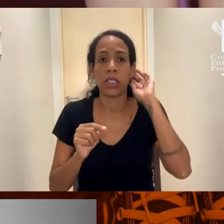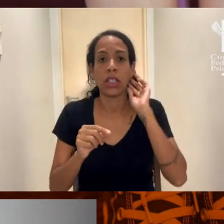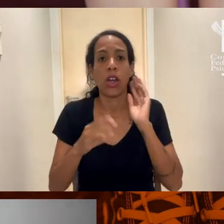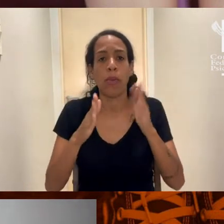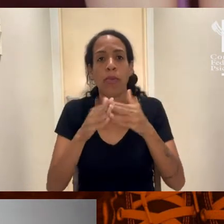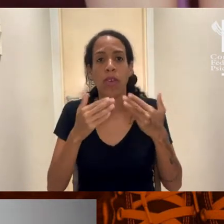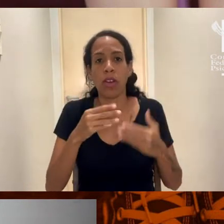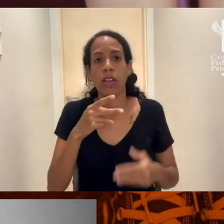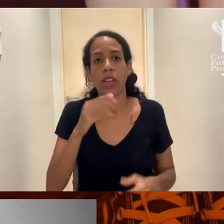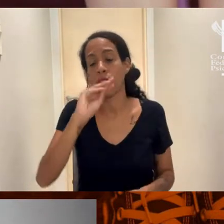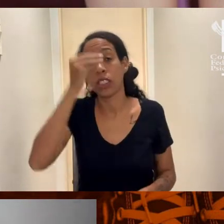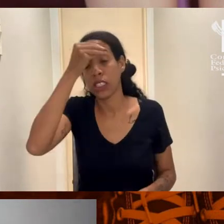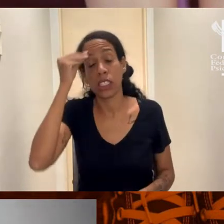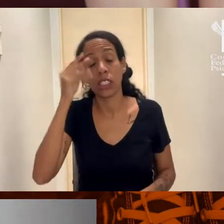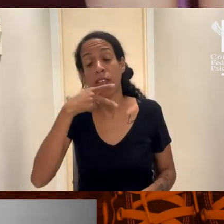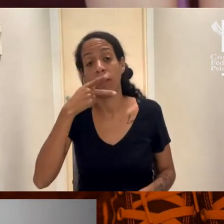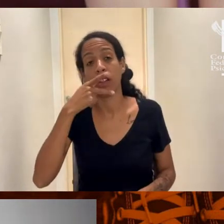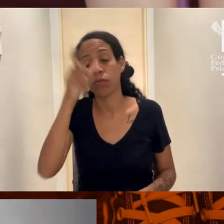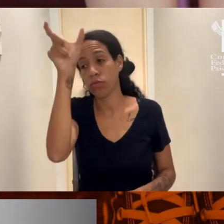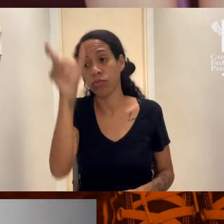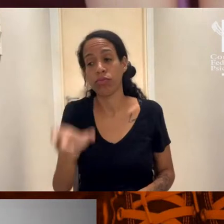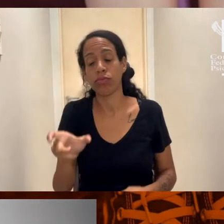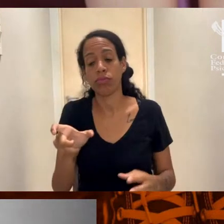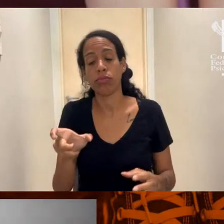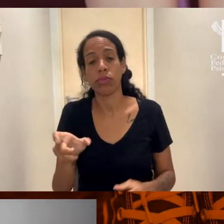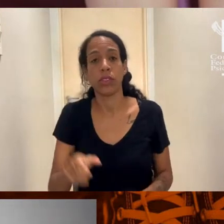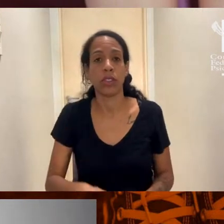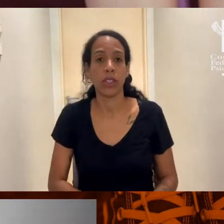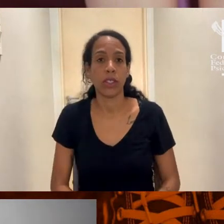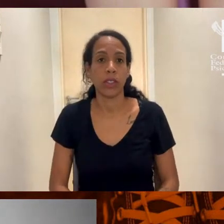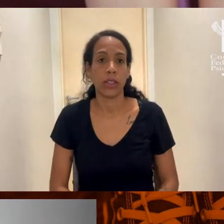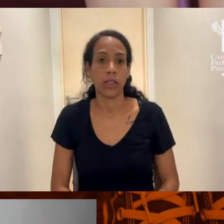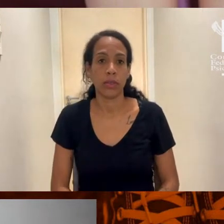peço para você não esquecer de fazer a sua autodescrição.